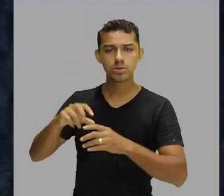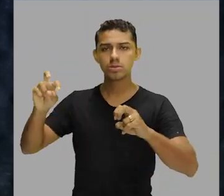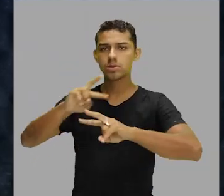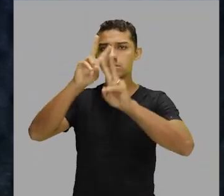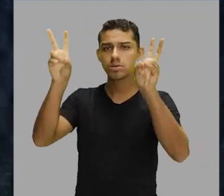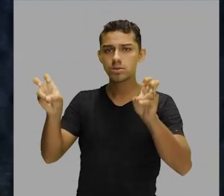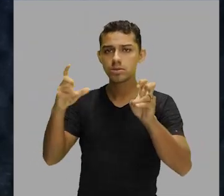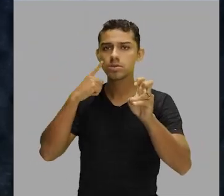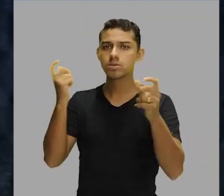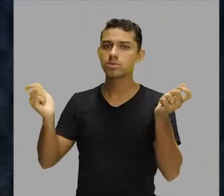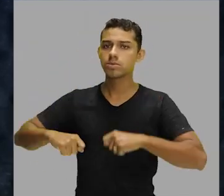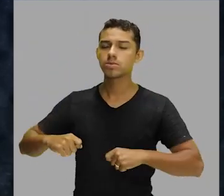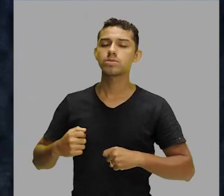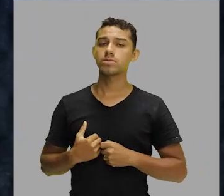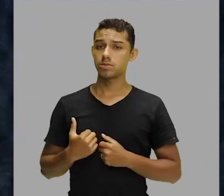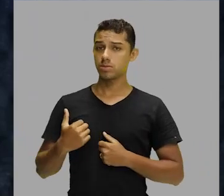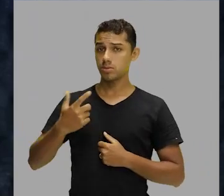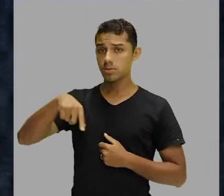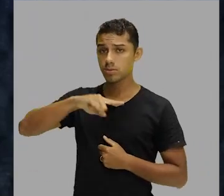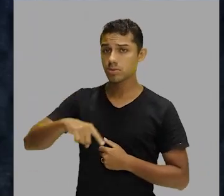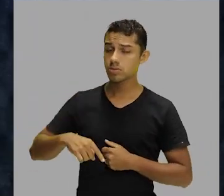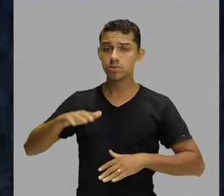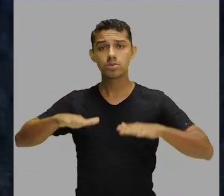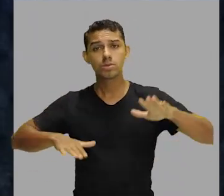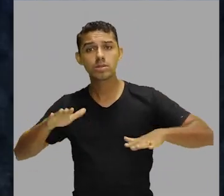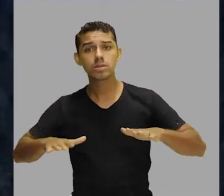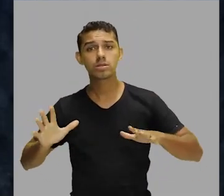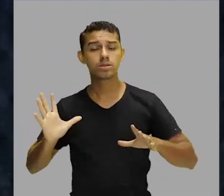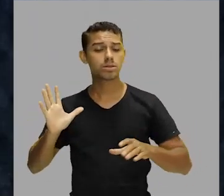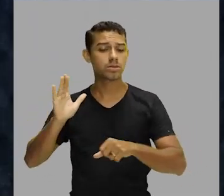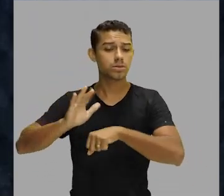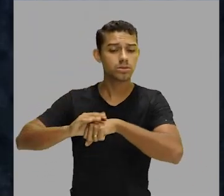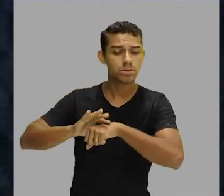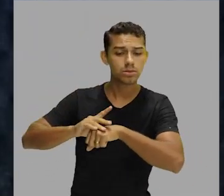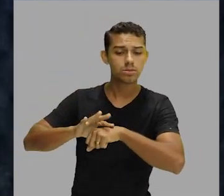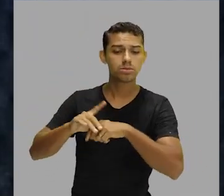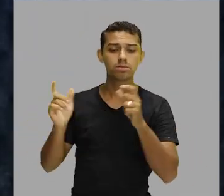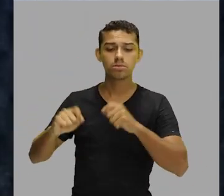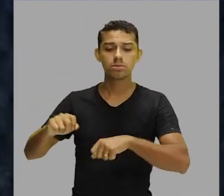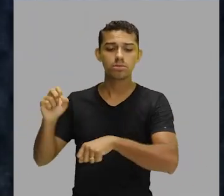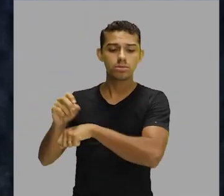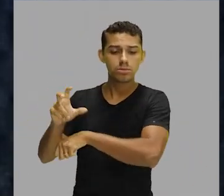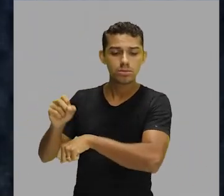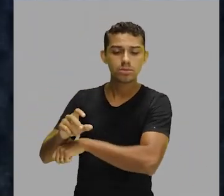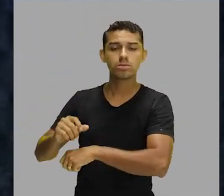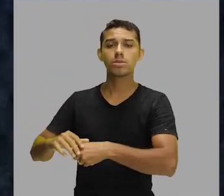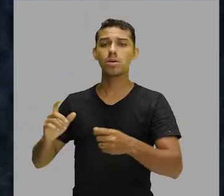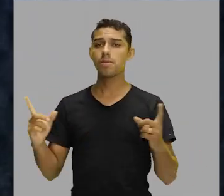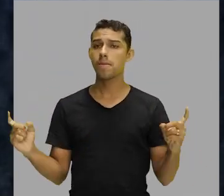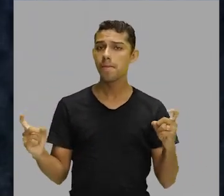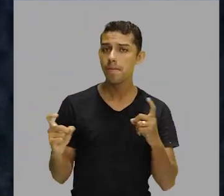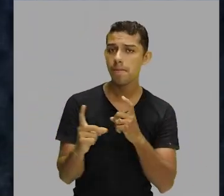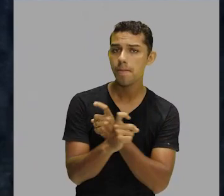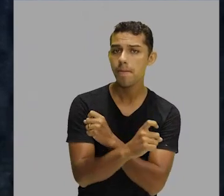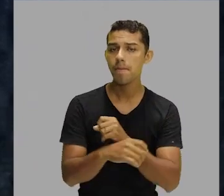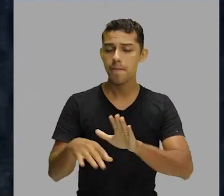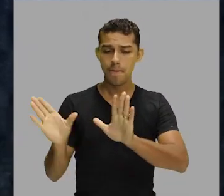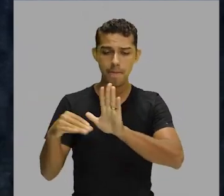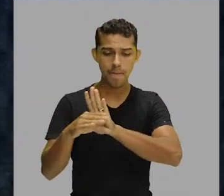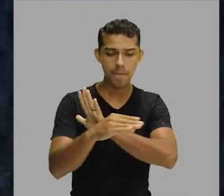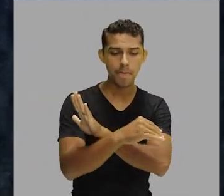a respeito de vírus, você saiba se uma determinada doença é causada por vírus, por bactéria, por protozoário.